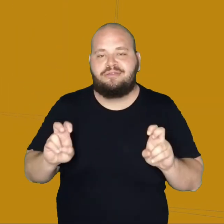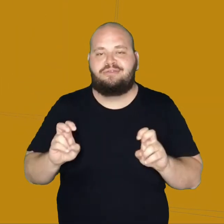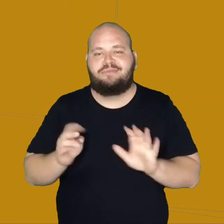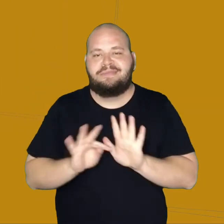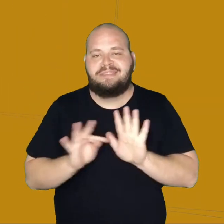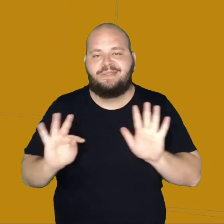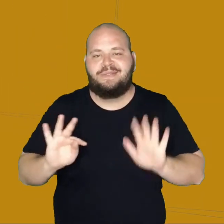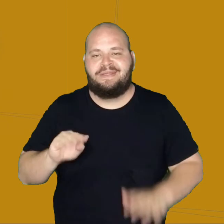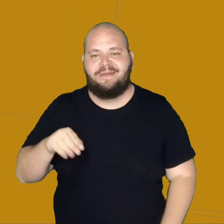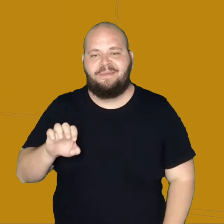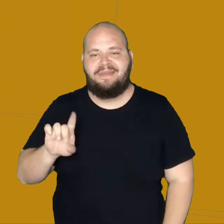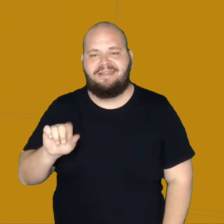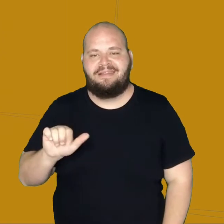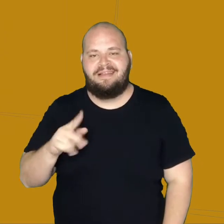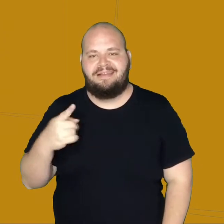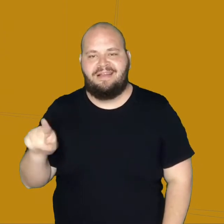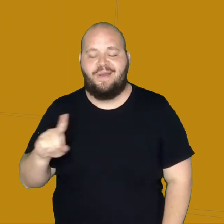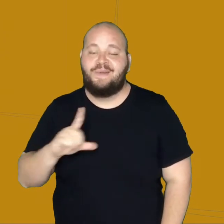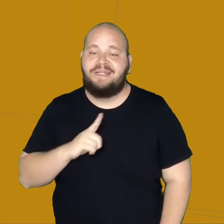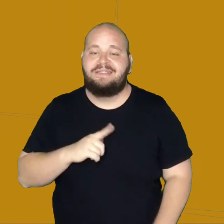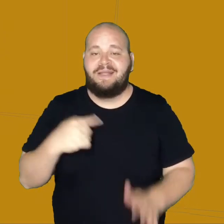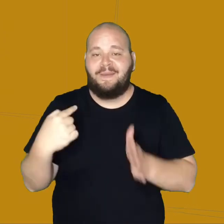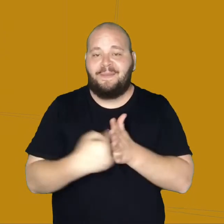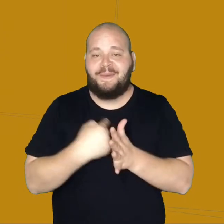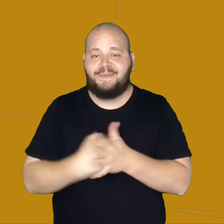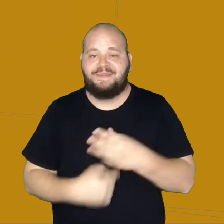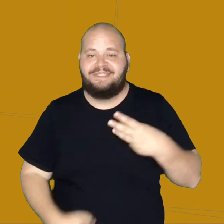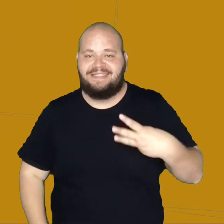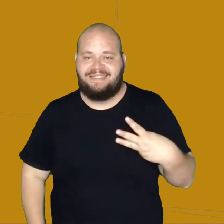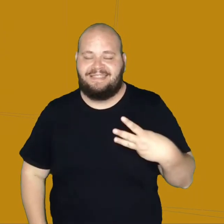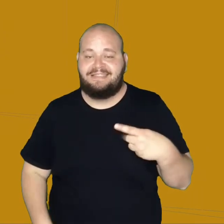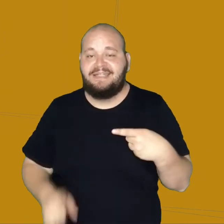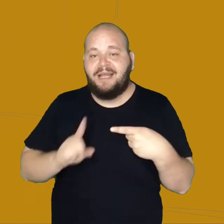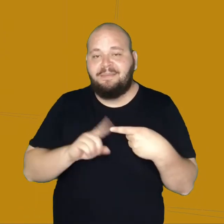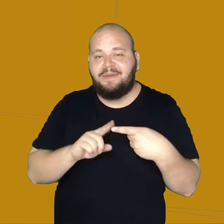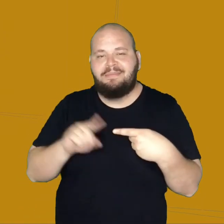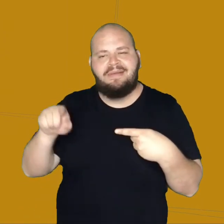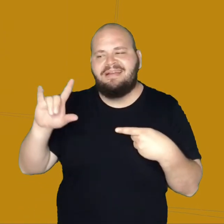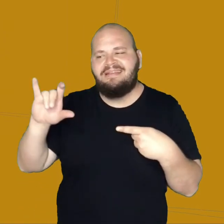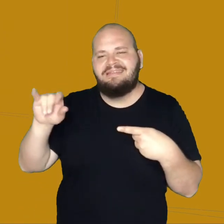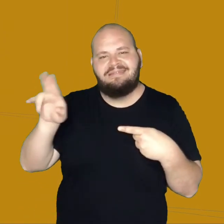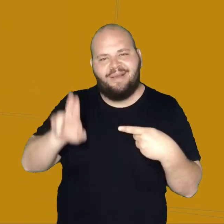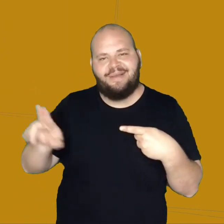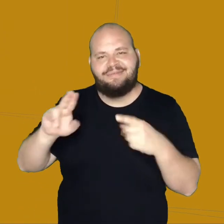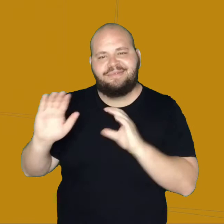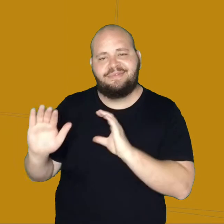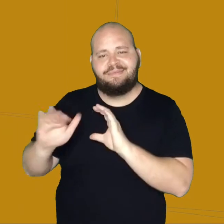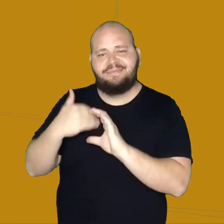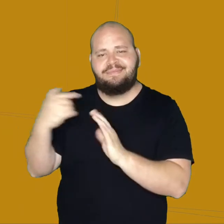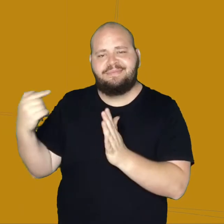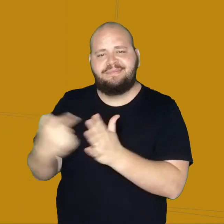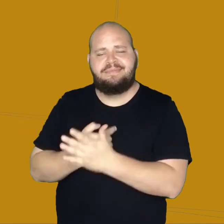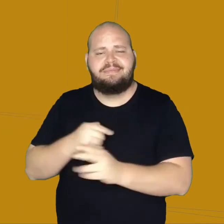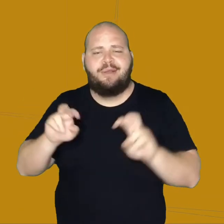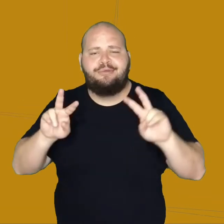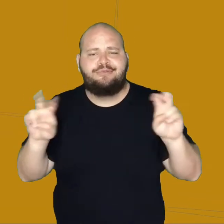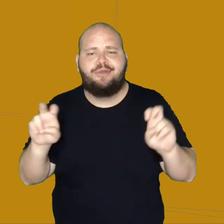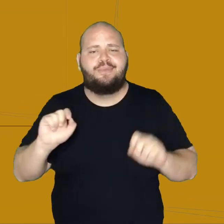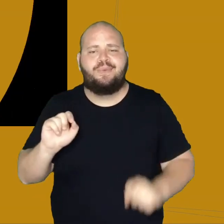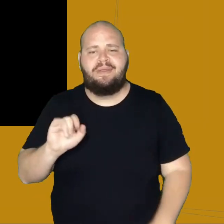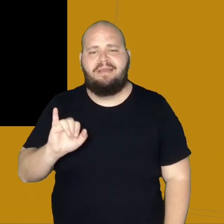Tarantino, a personagem do Léo DiCaprio explica essa pseudociência a seus convidados como forma de justificar a escravização de